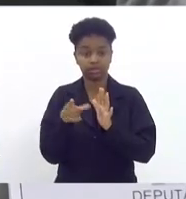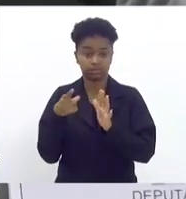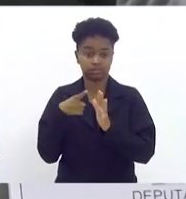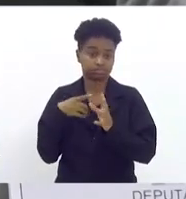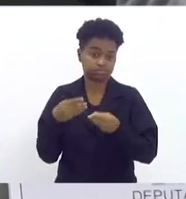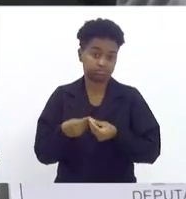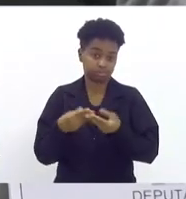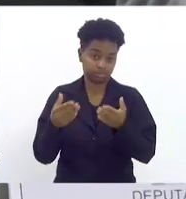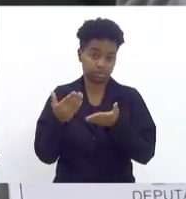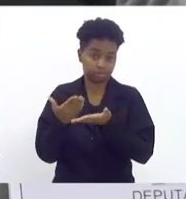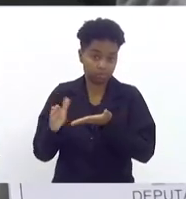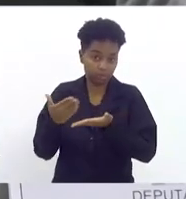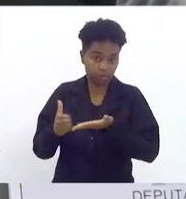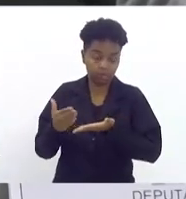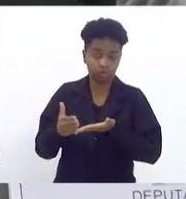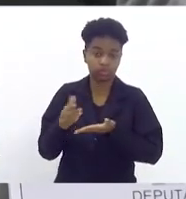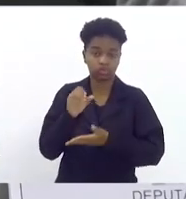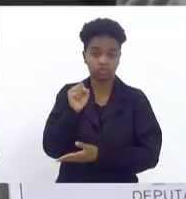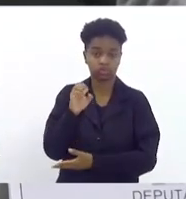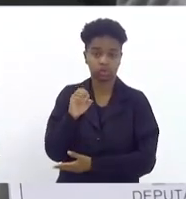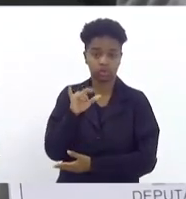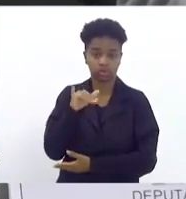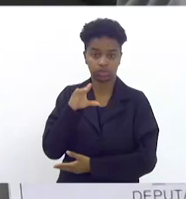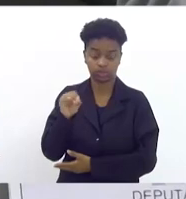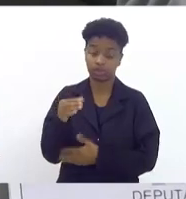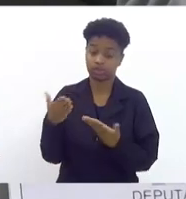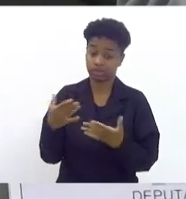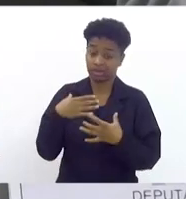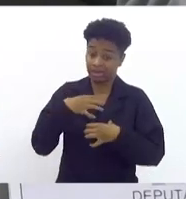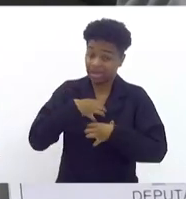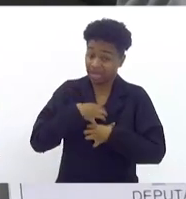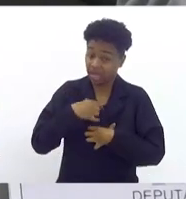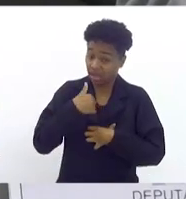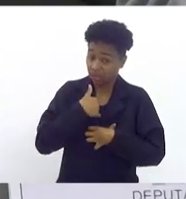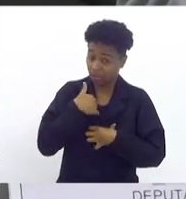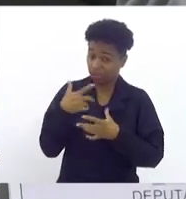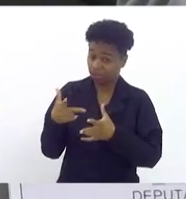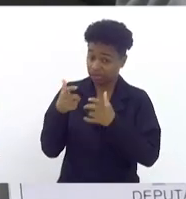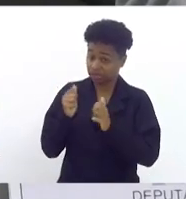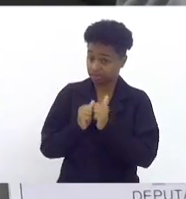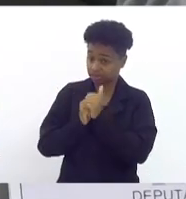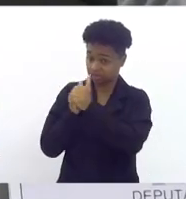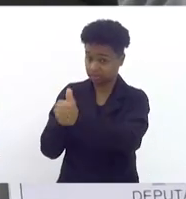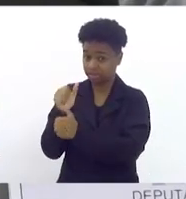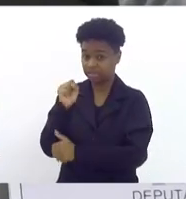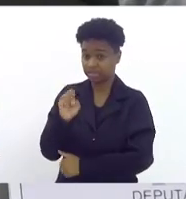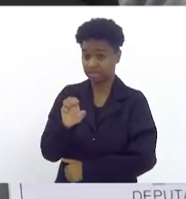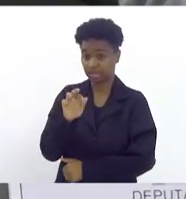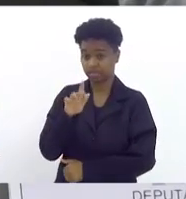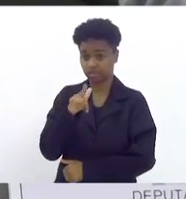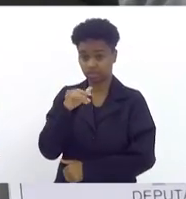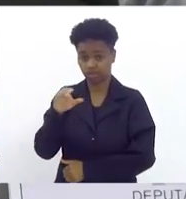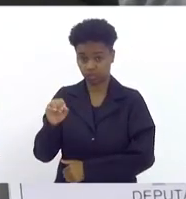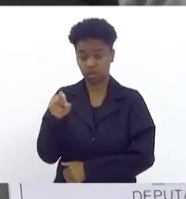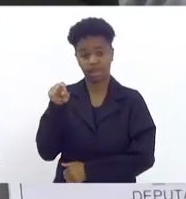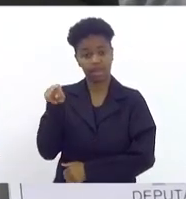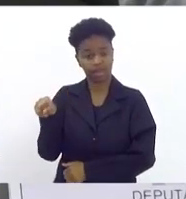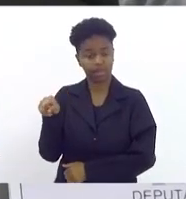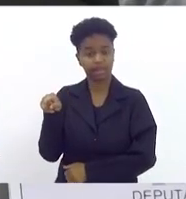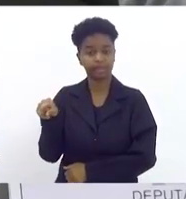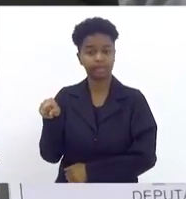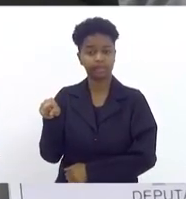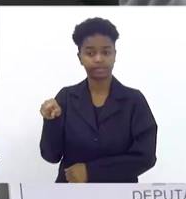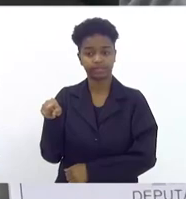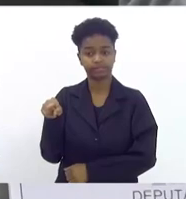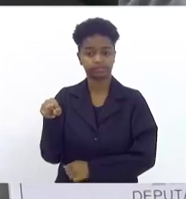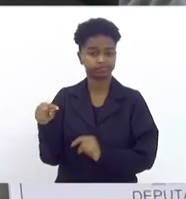resíduos sólidos. Então, para mim, para o meu sentir, o voto em separado do doutor Serginho, ele faz mais,